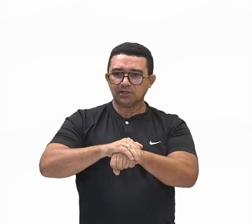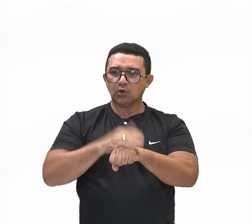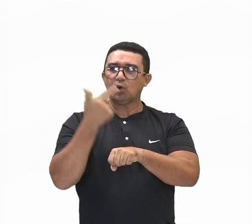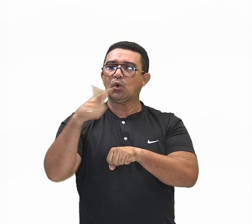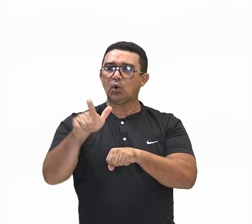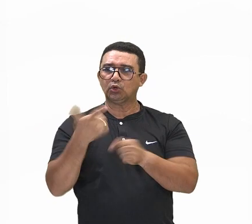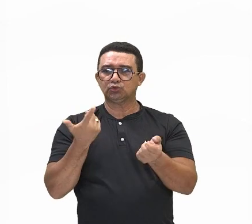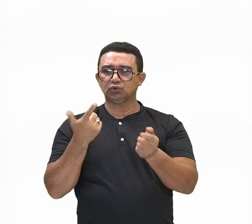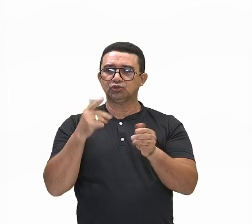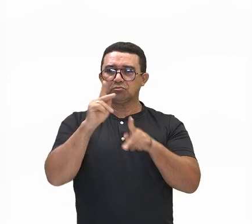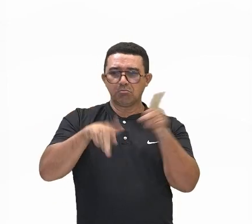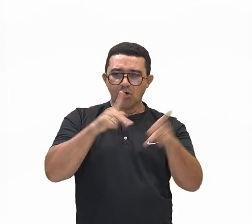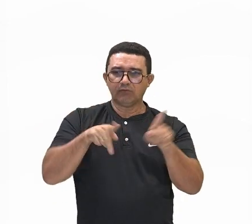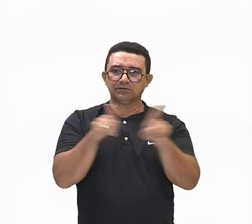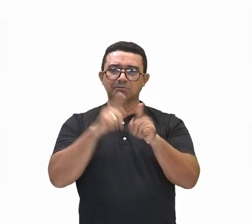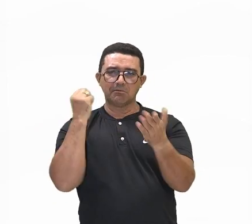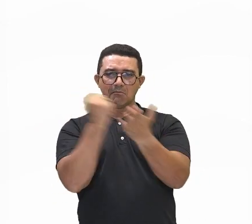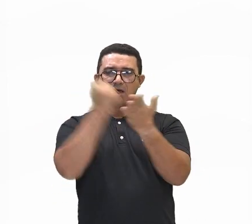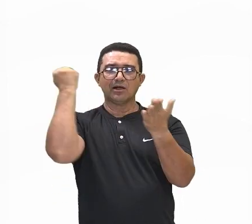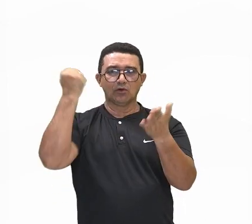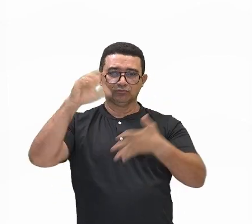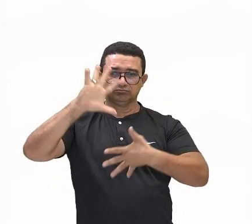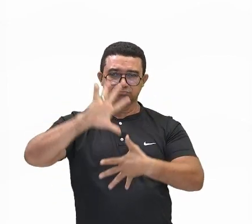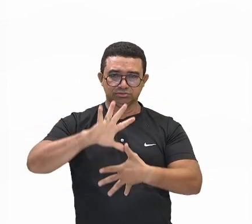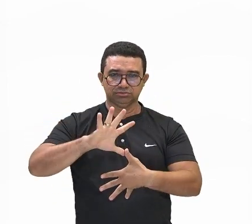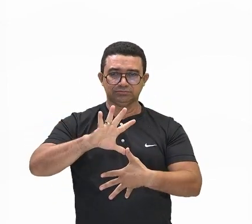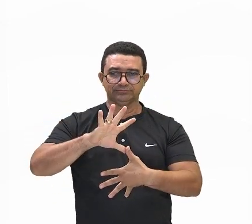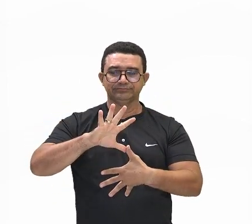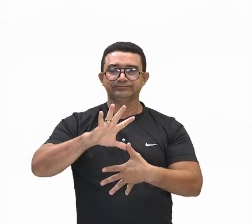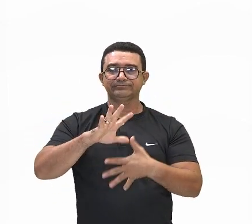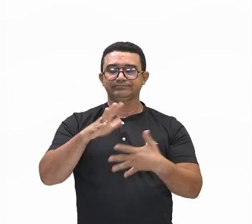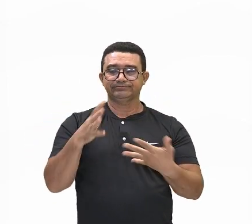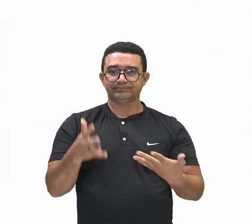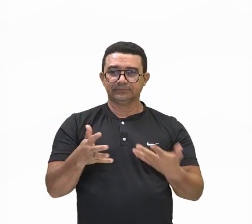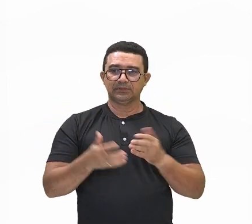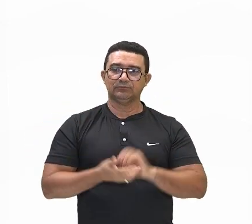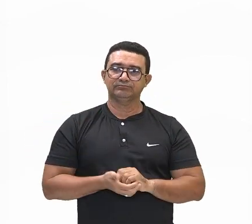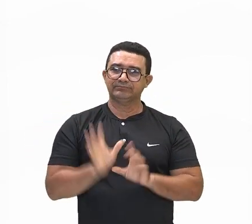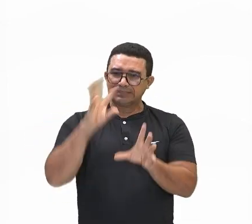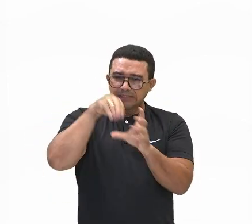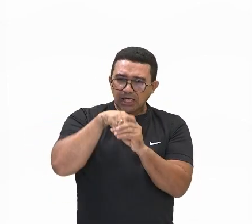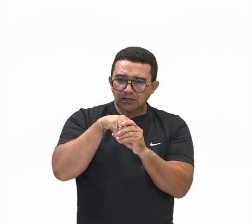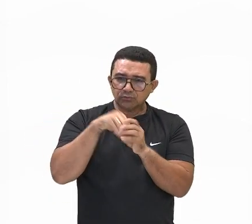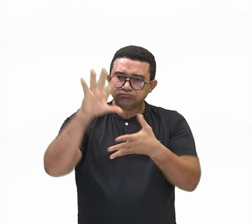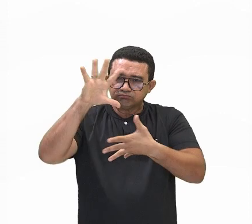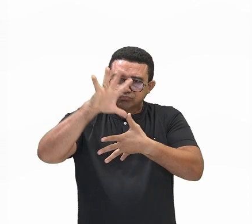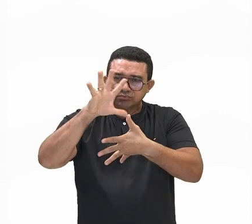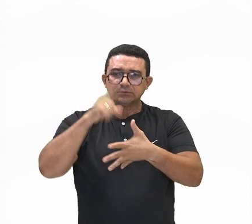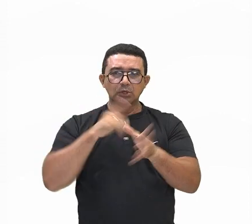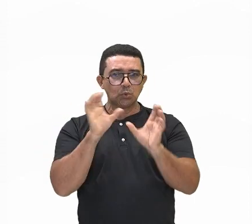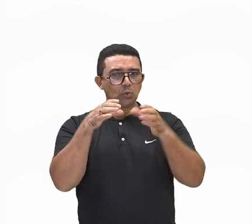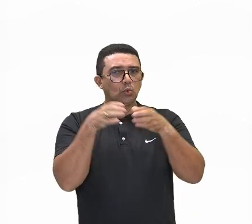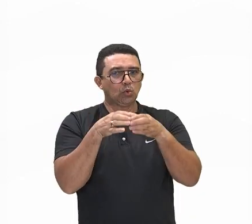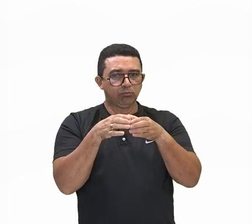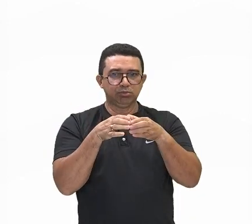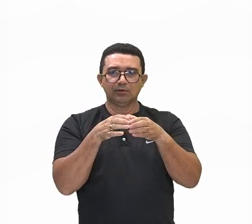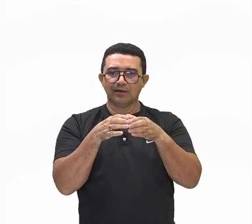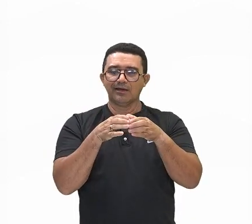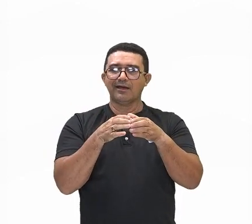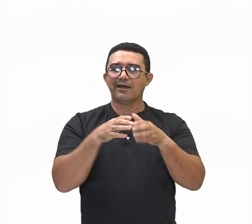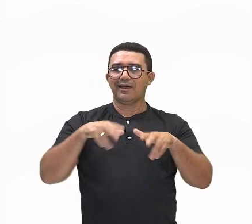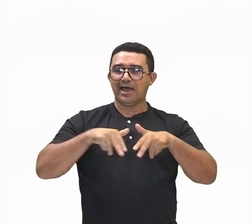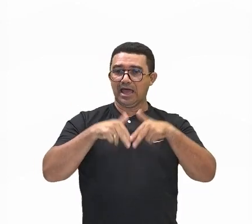marcando também aqui o continente americano. Então, realmente ele vai abrigar aí um grupo étnico autóctones,